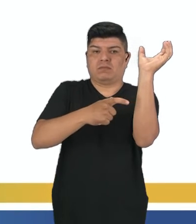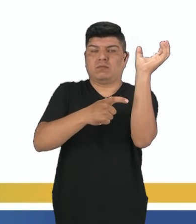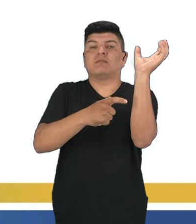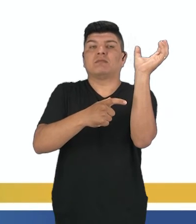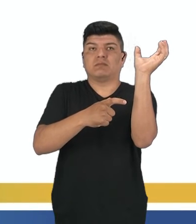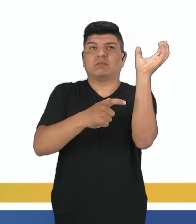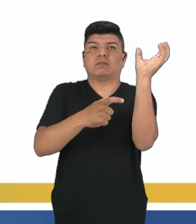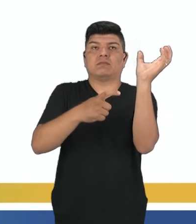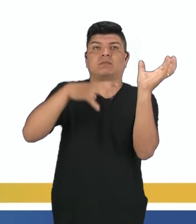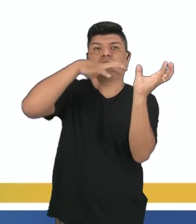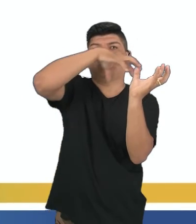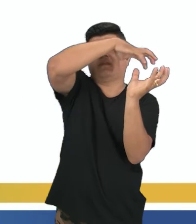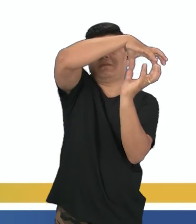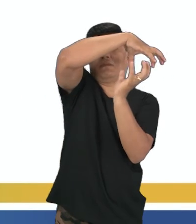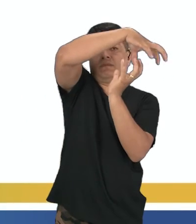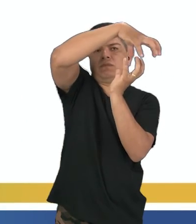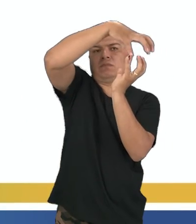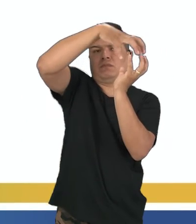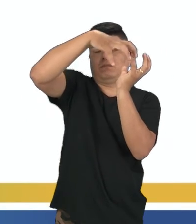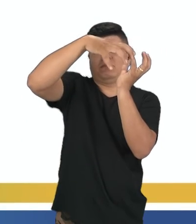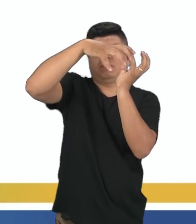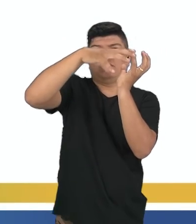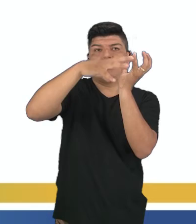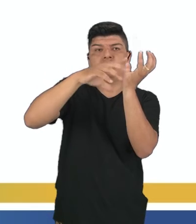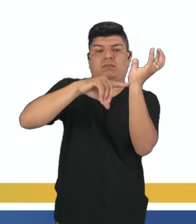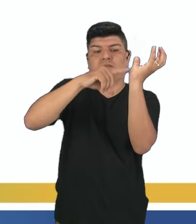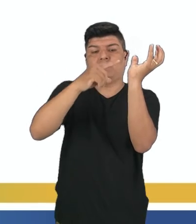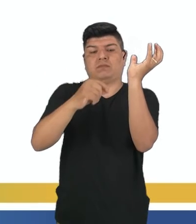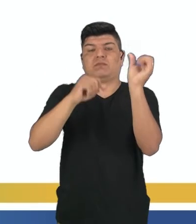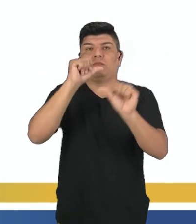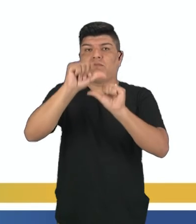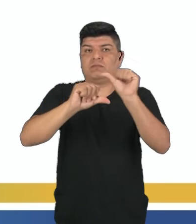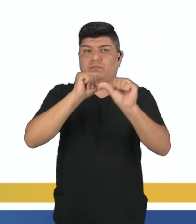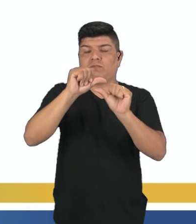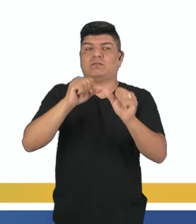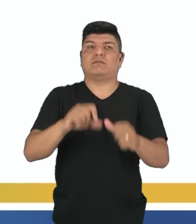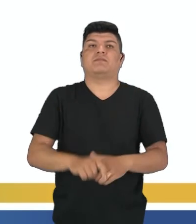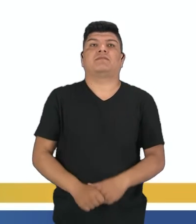mais encopadas, cujas folhas mudam de acordo com o outono.